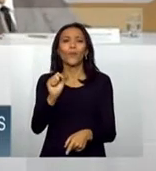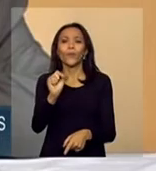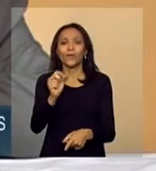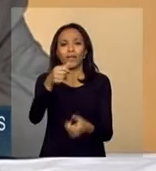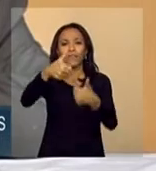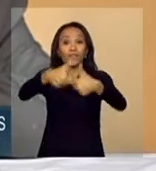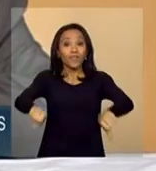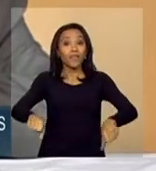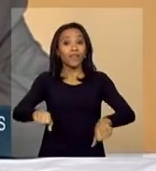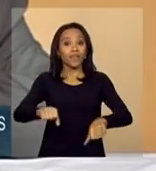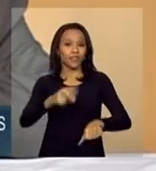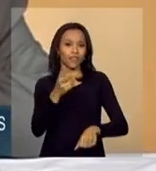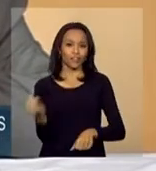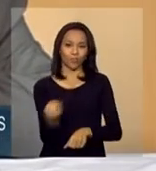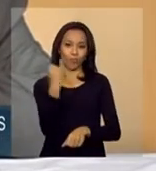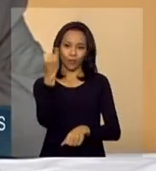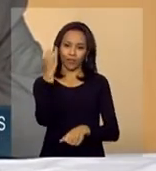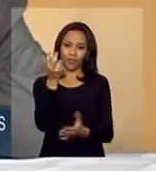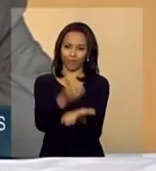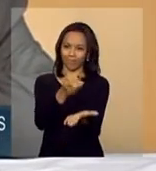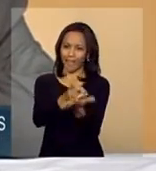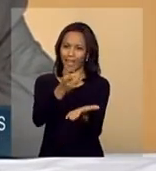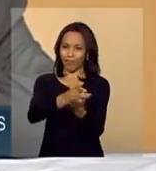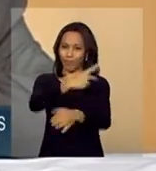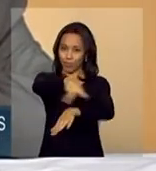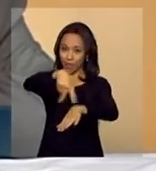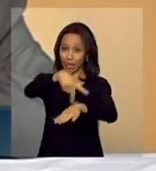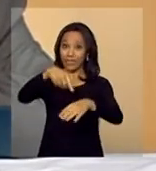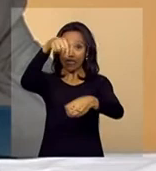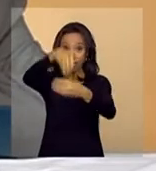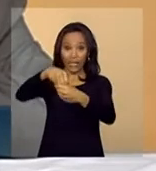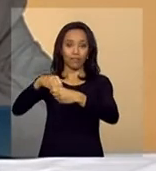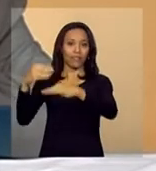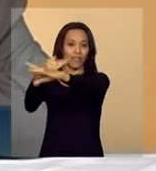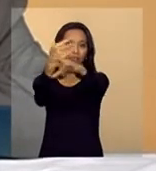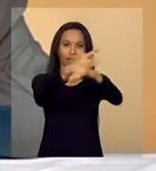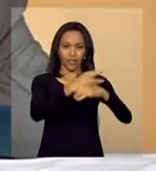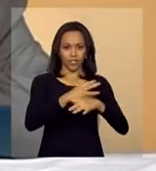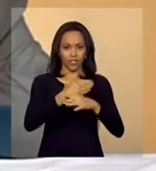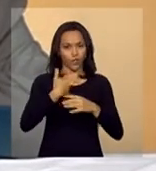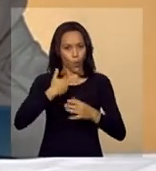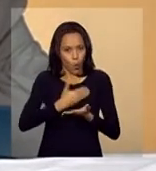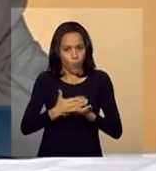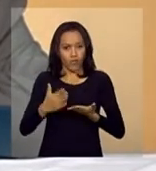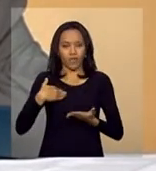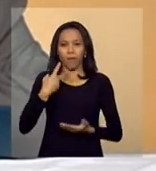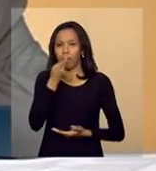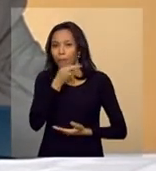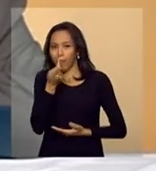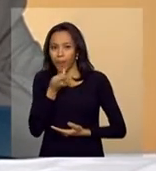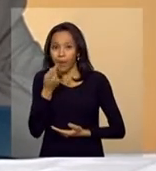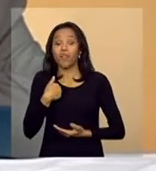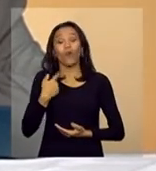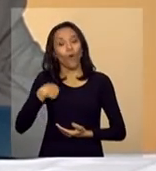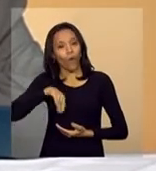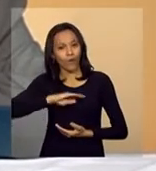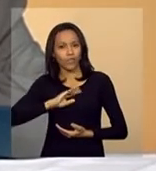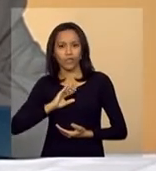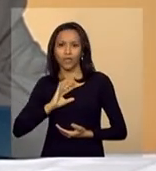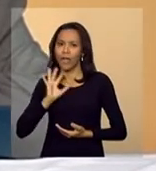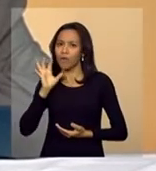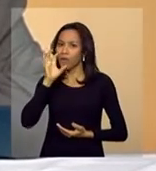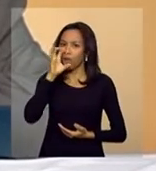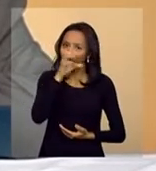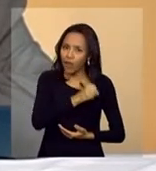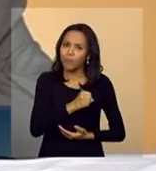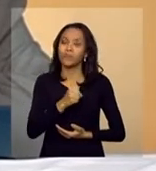regiões metropolitanas. Isso é muito importante, como eu falei na minha fala inicial. Nós aceleramos significativamente a implantação de